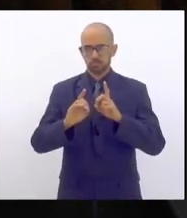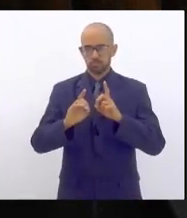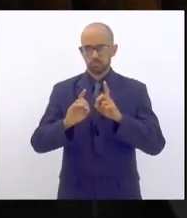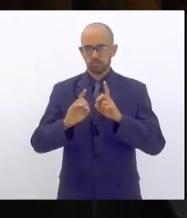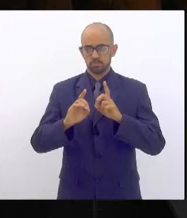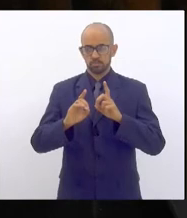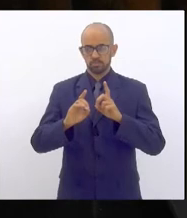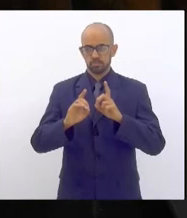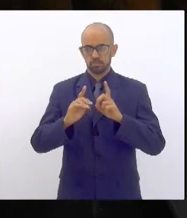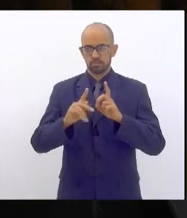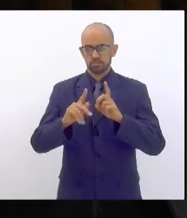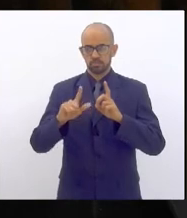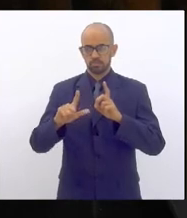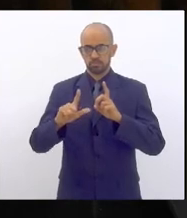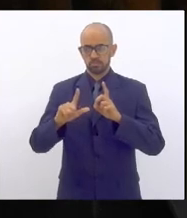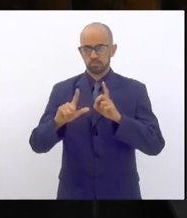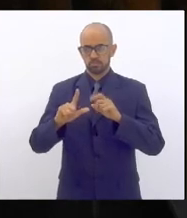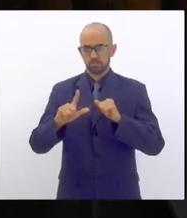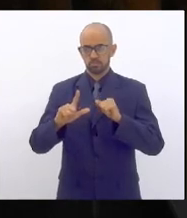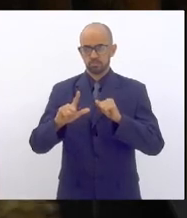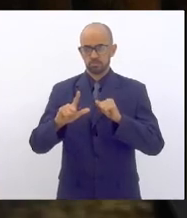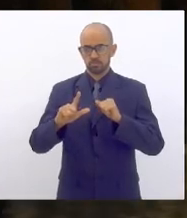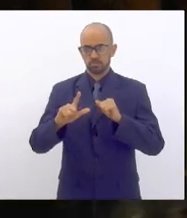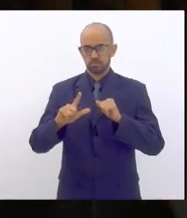o projeto de lei